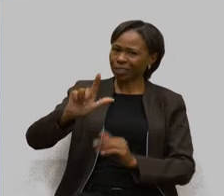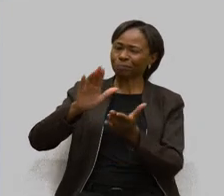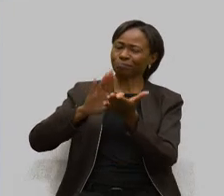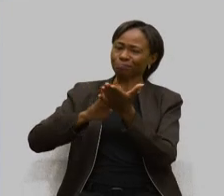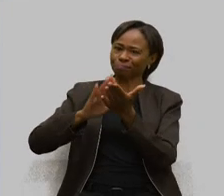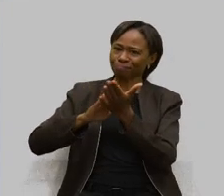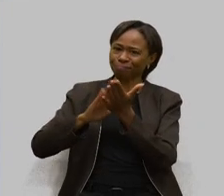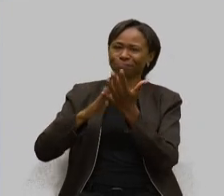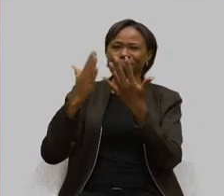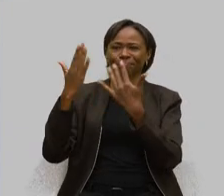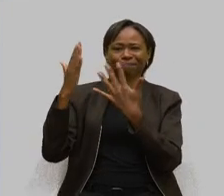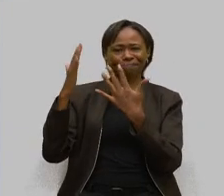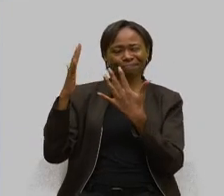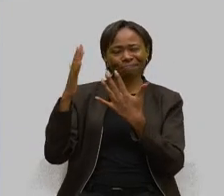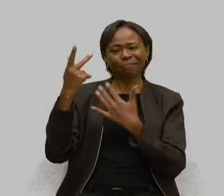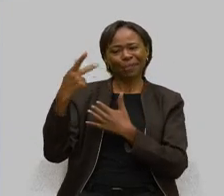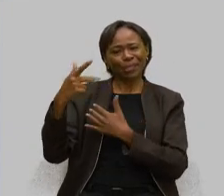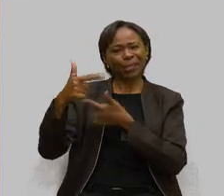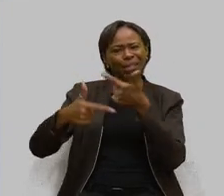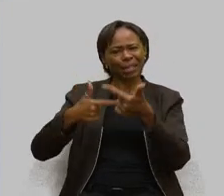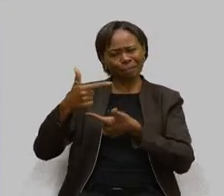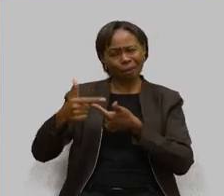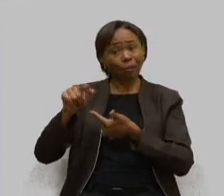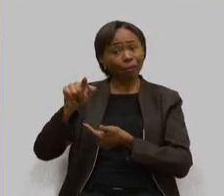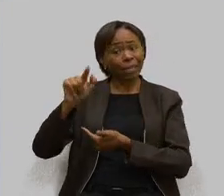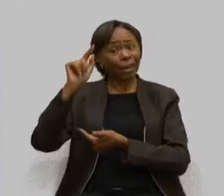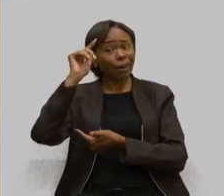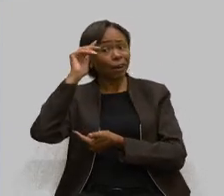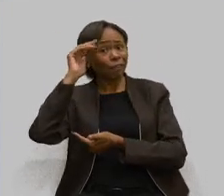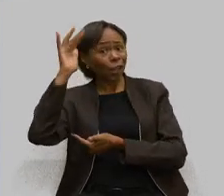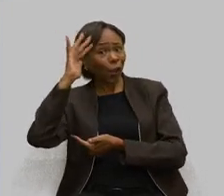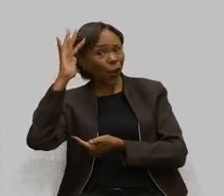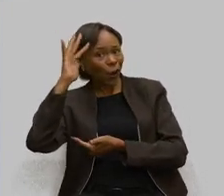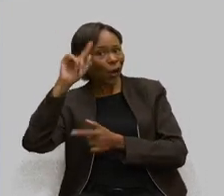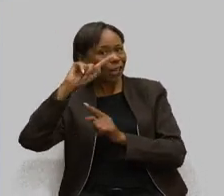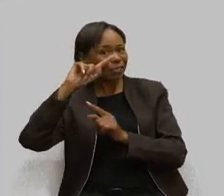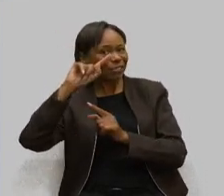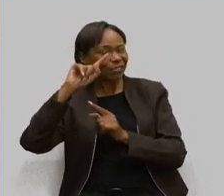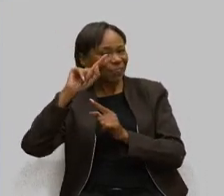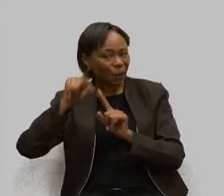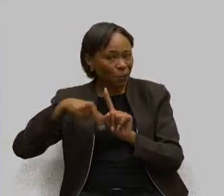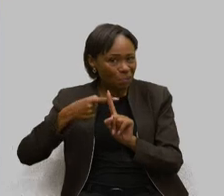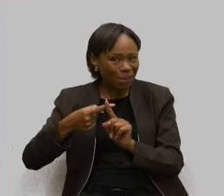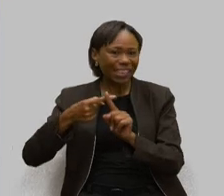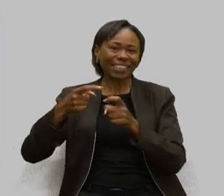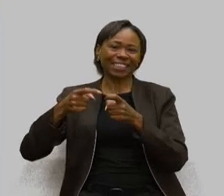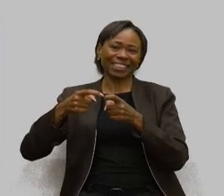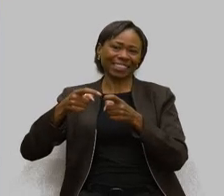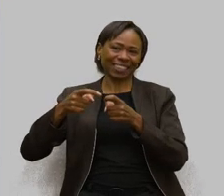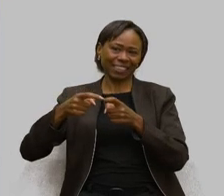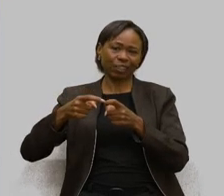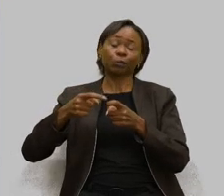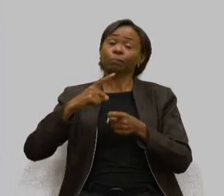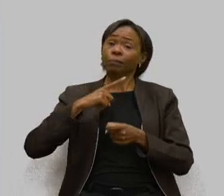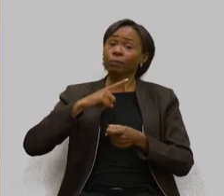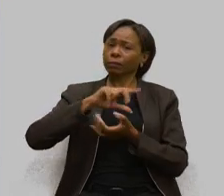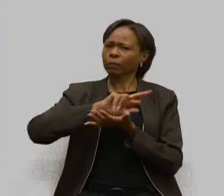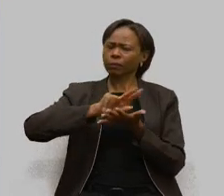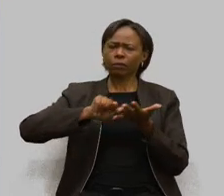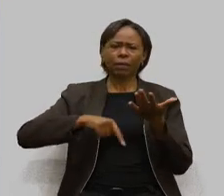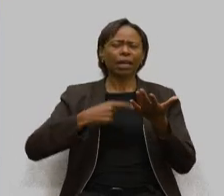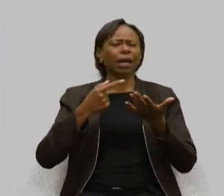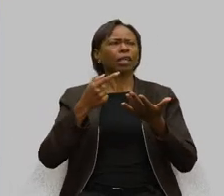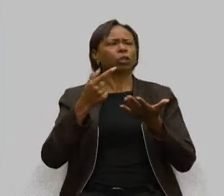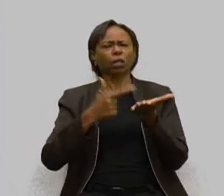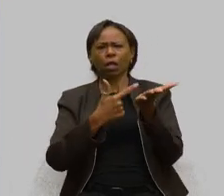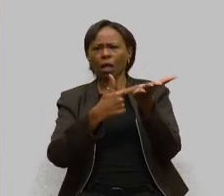pelo seu belo trabalho O senhor é um filósofo médico tem muitos livros Com certeza enriquecerão